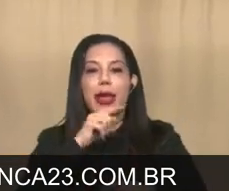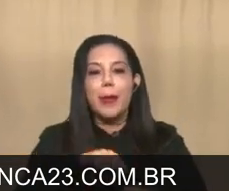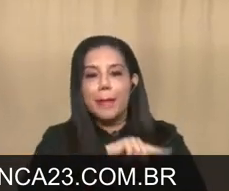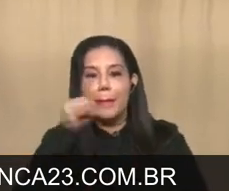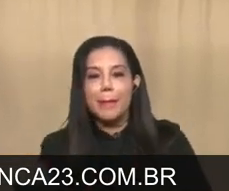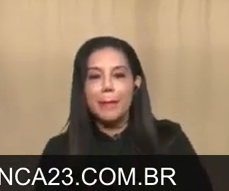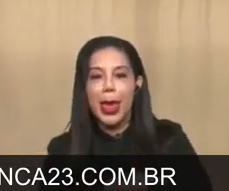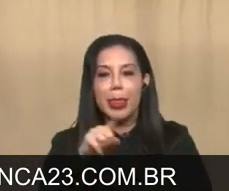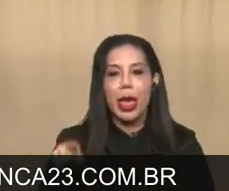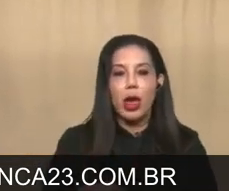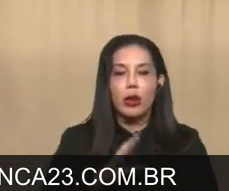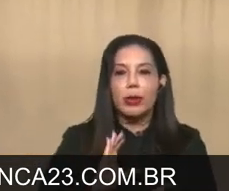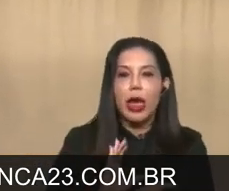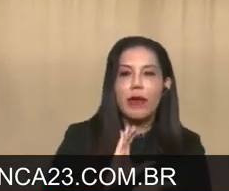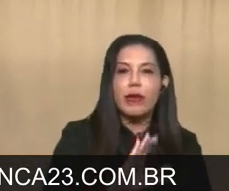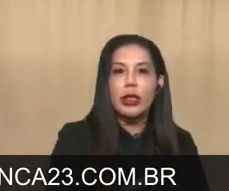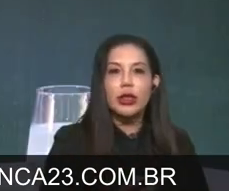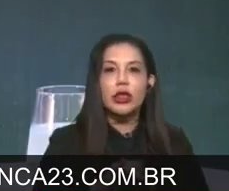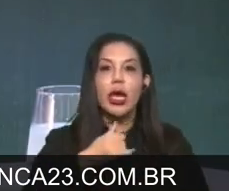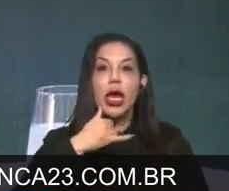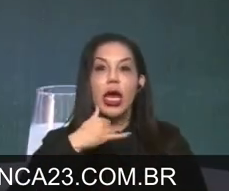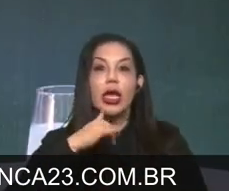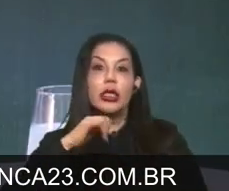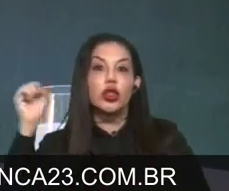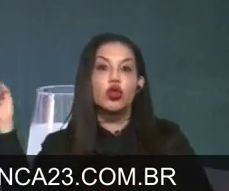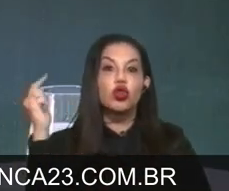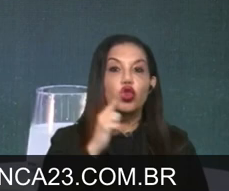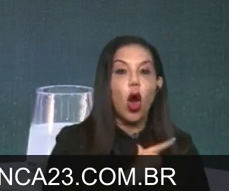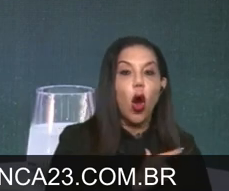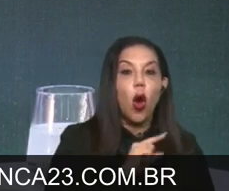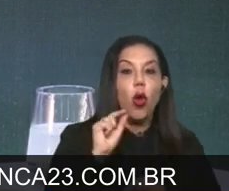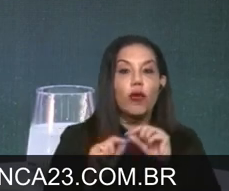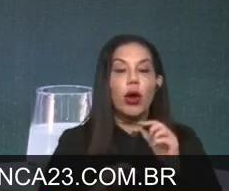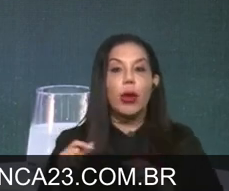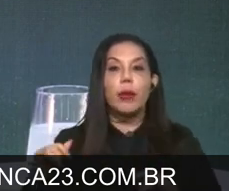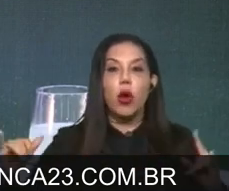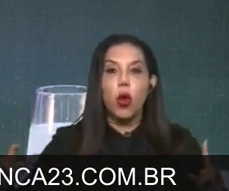também investimento em energia solar. Vamos criar uma usina